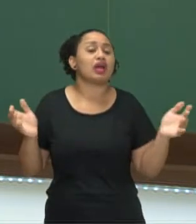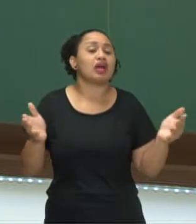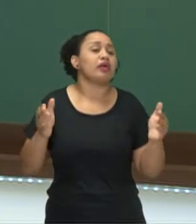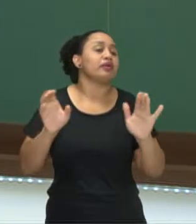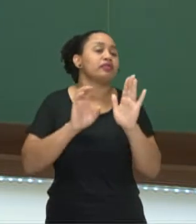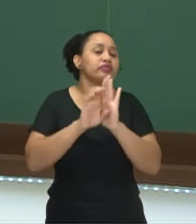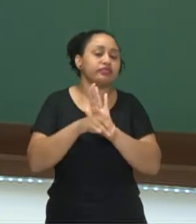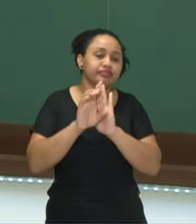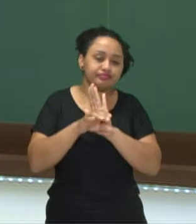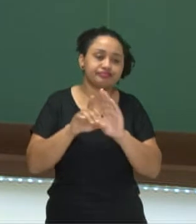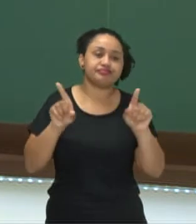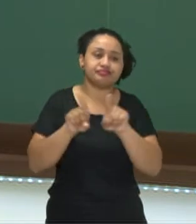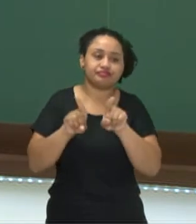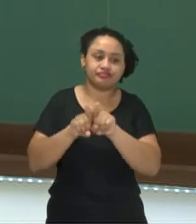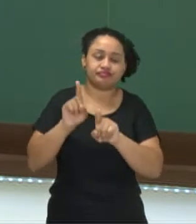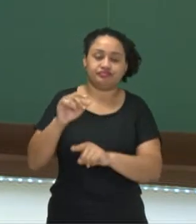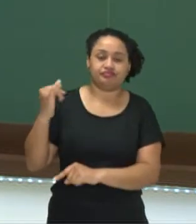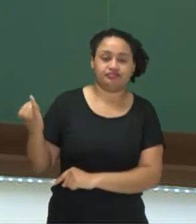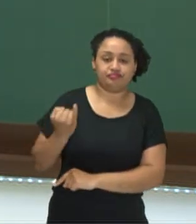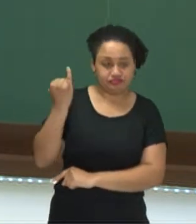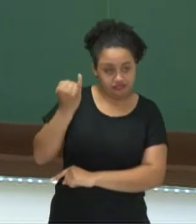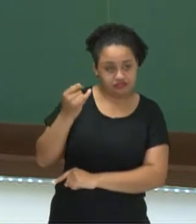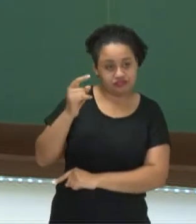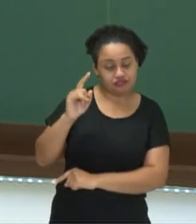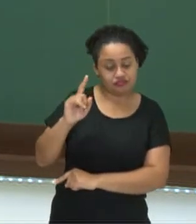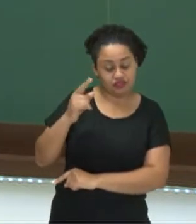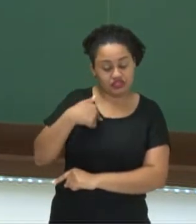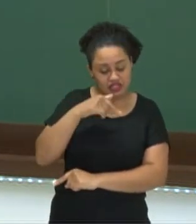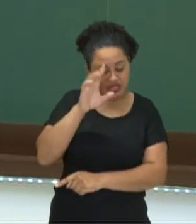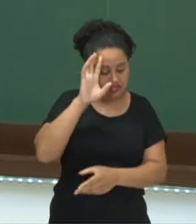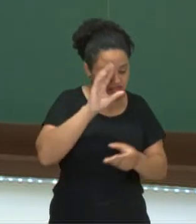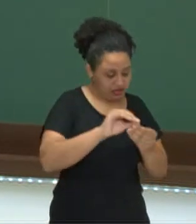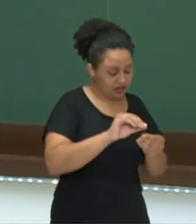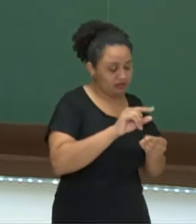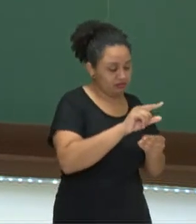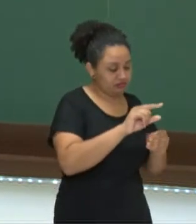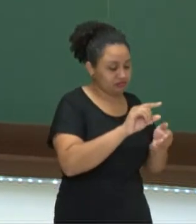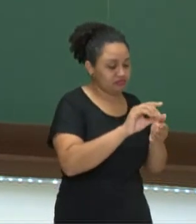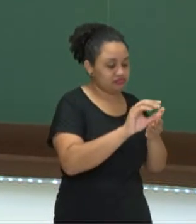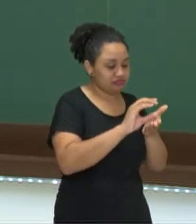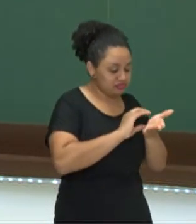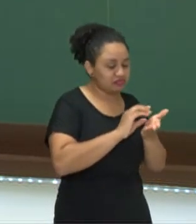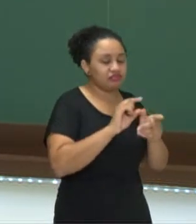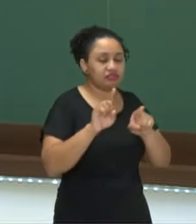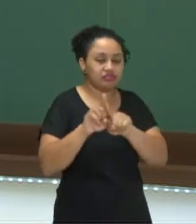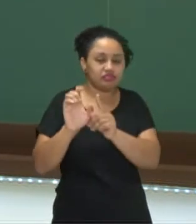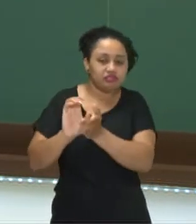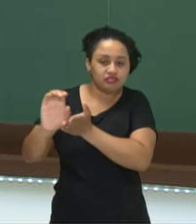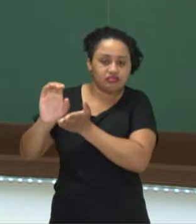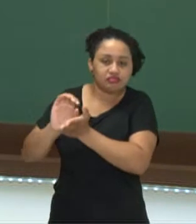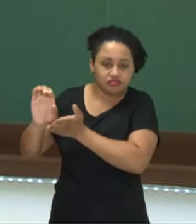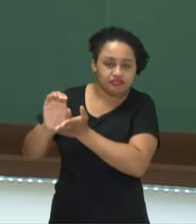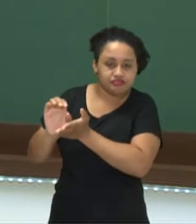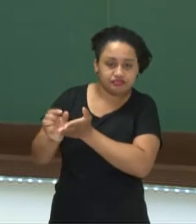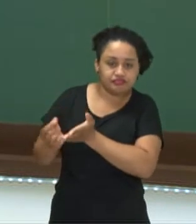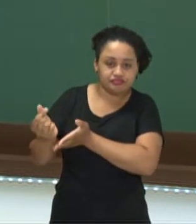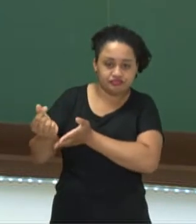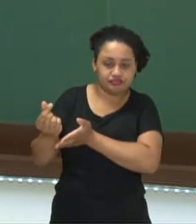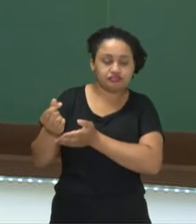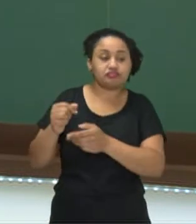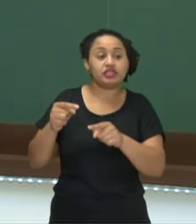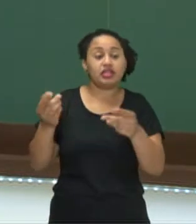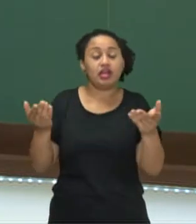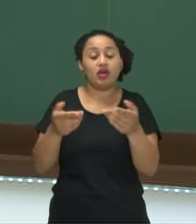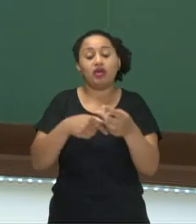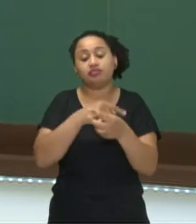conceito que é muito importante, a gente já entendeu o que é um ativo e o que é um passivo financeiro. Agora vem um terceiro conceito que